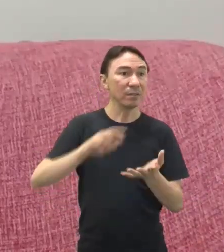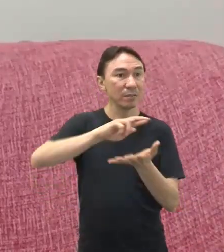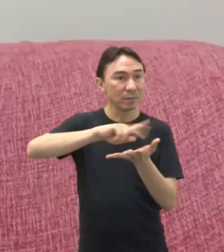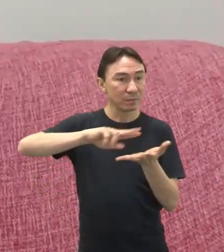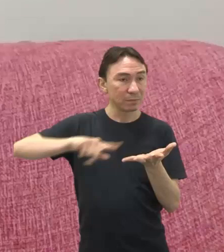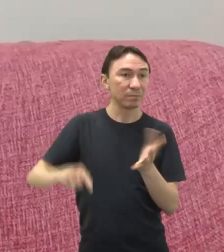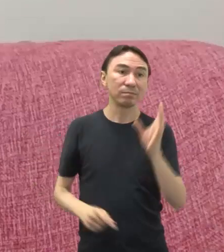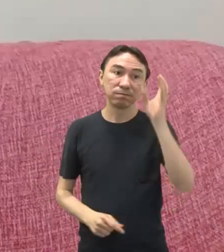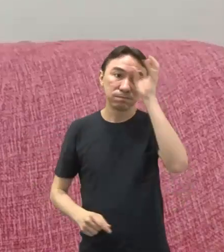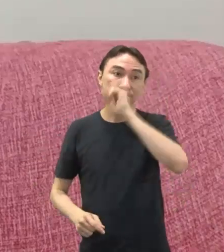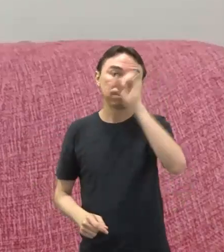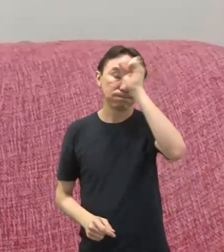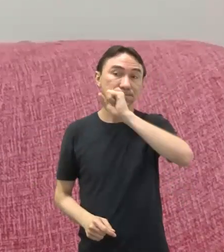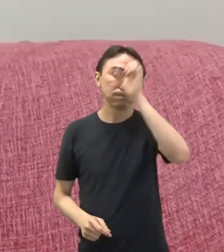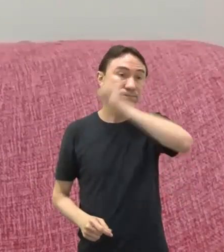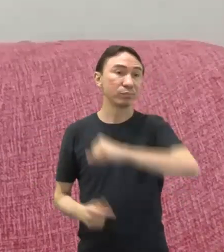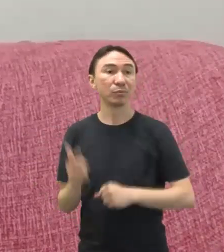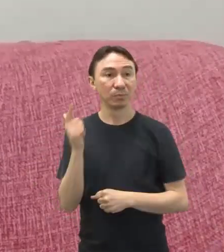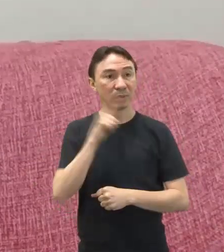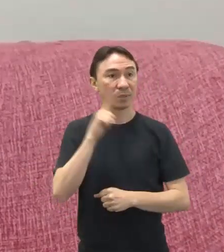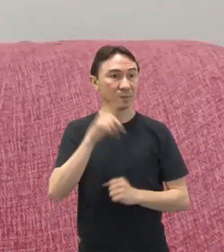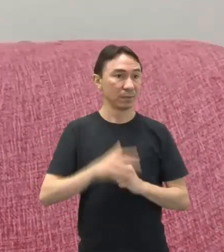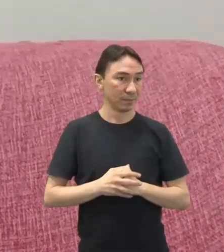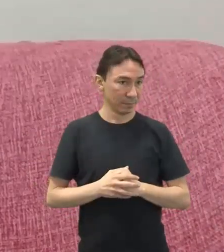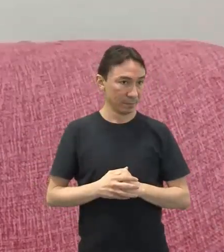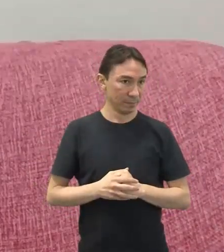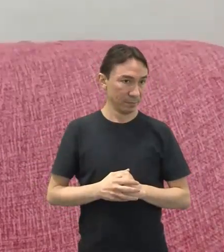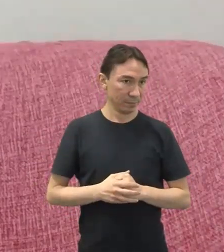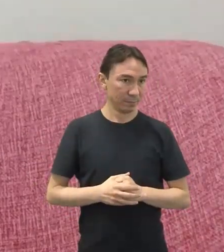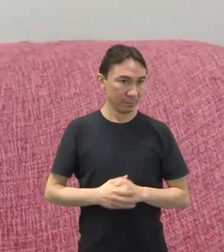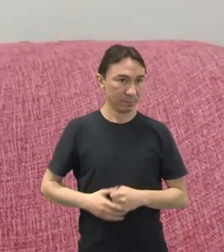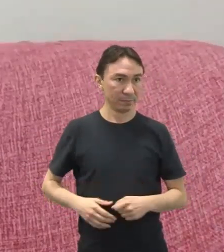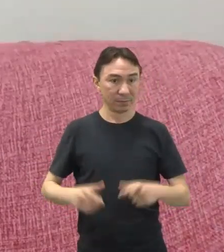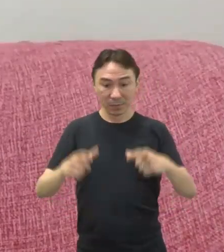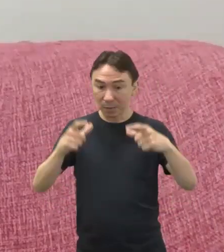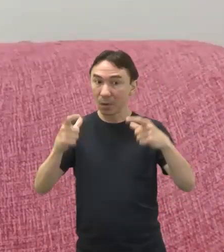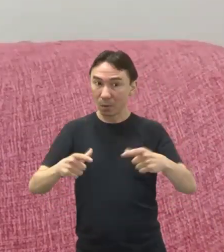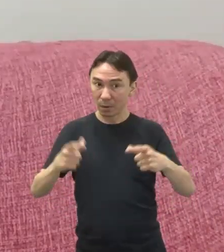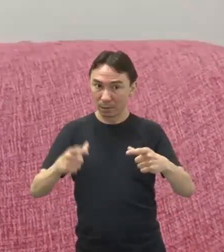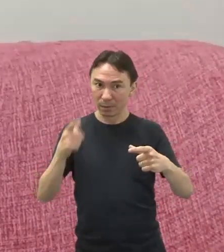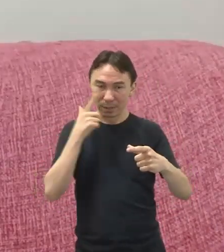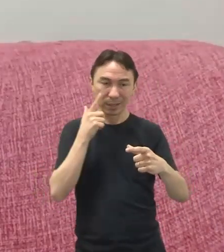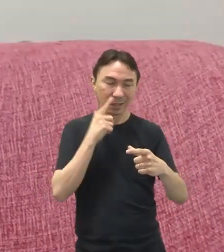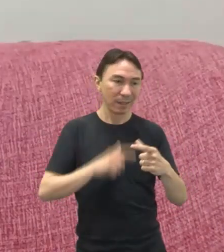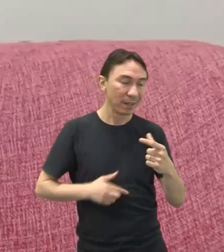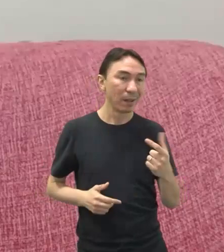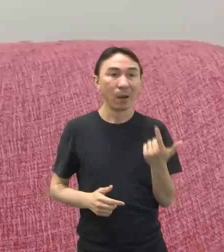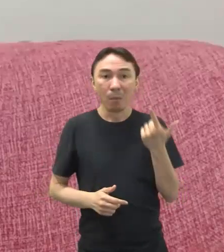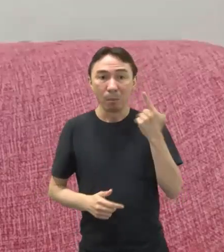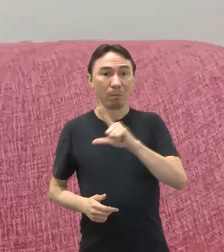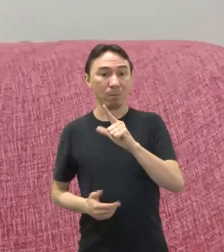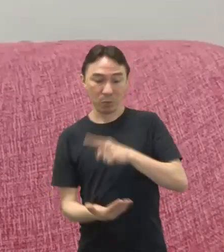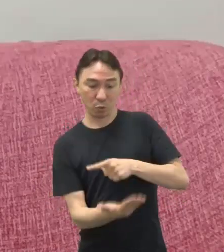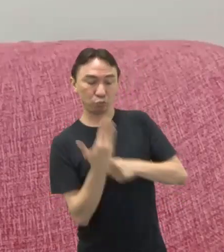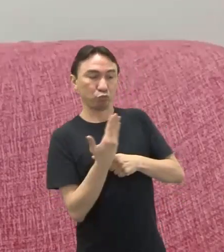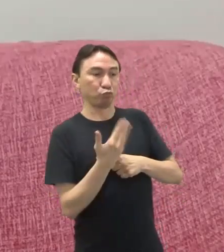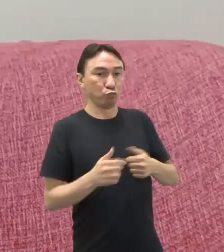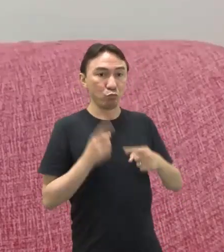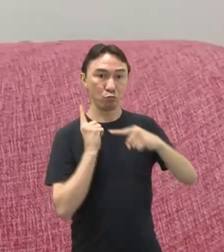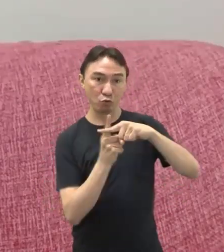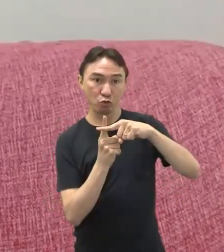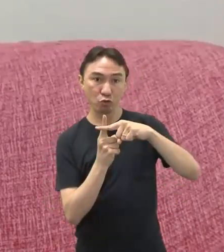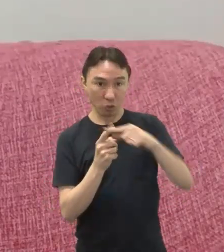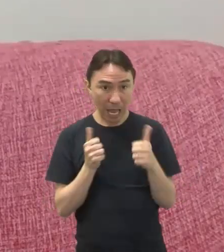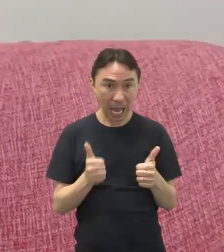para pretende e para que esses ambientes tem uma contribuição positiva é necessário que o professor tenha